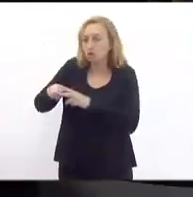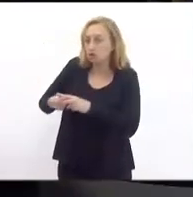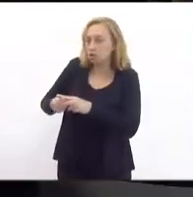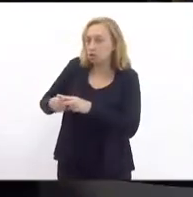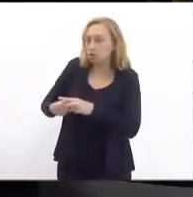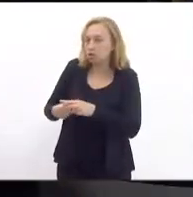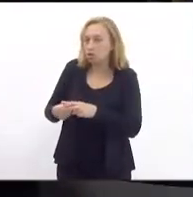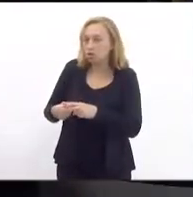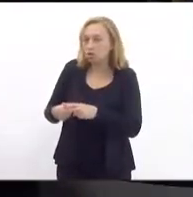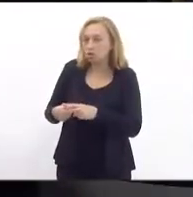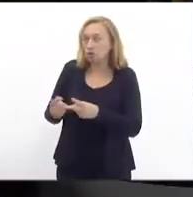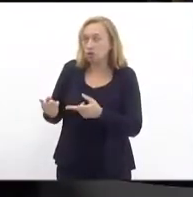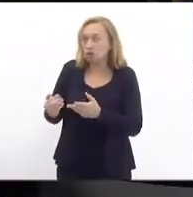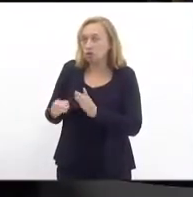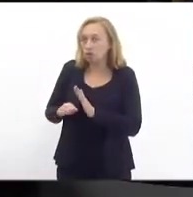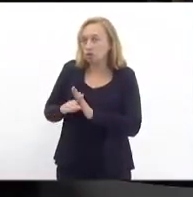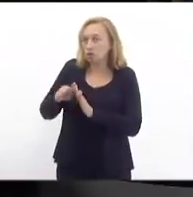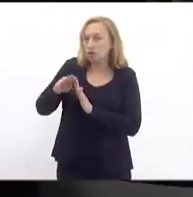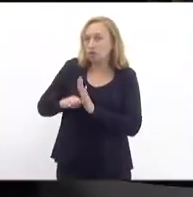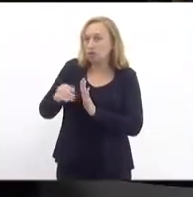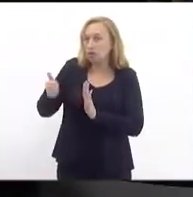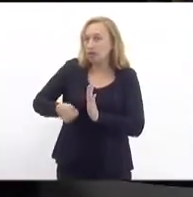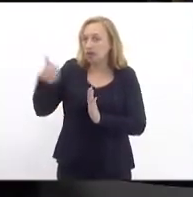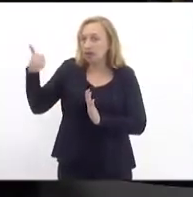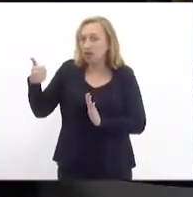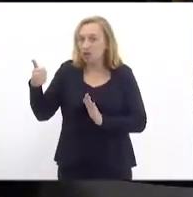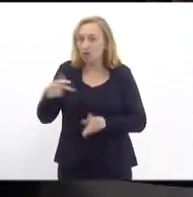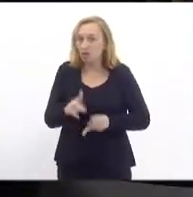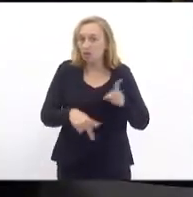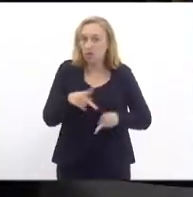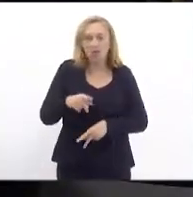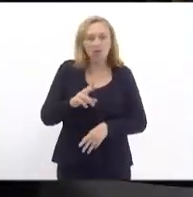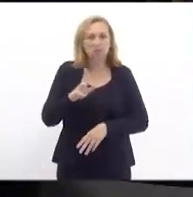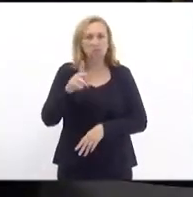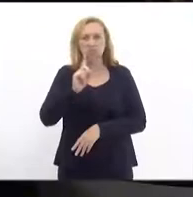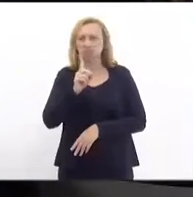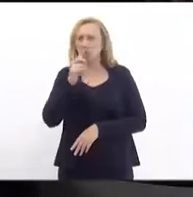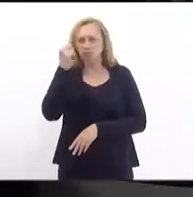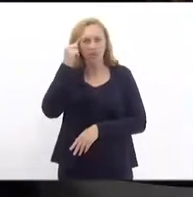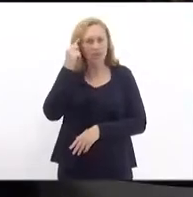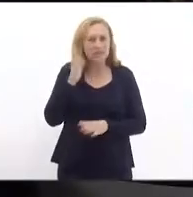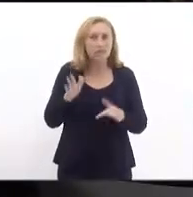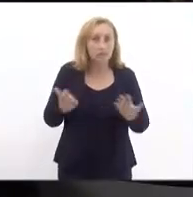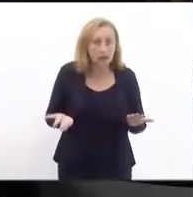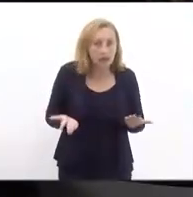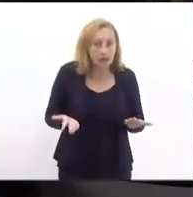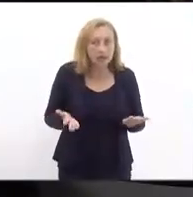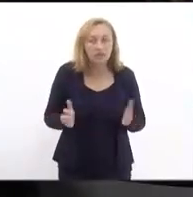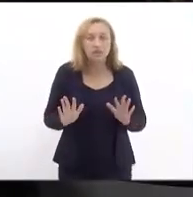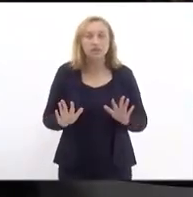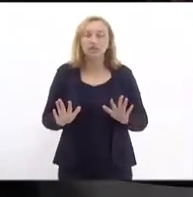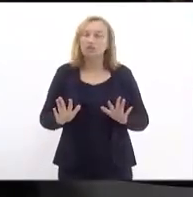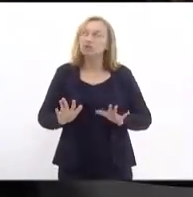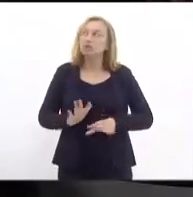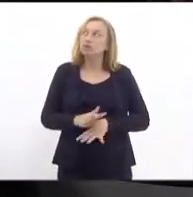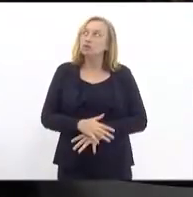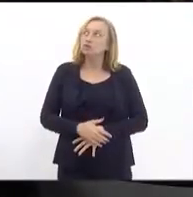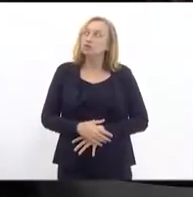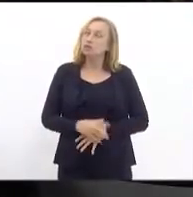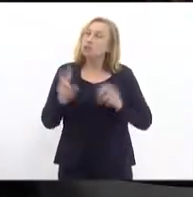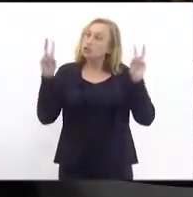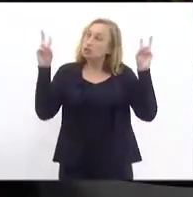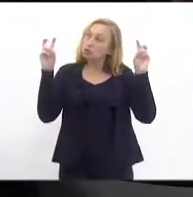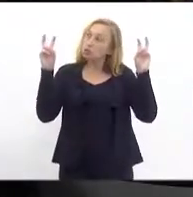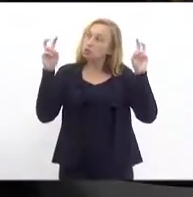leve um índice que seja melhor para o cidadão e para o Estado, ninguém pensa. Mas aí me surgiu uma questão aqui que